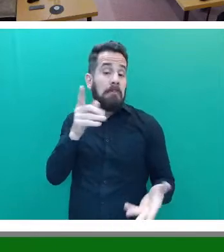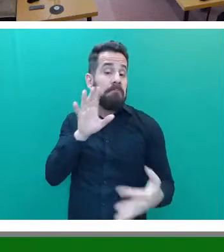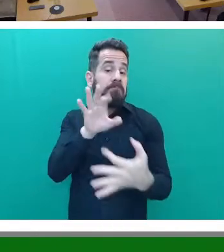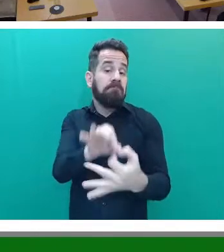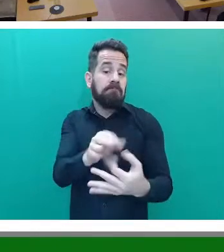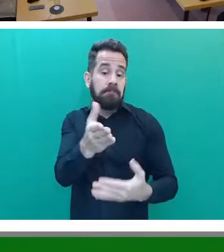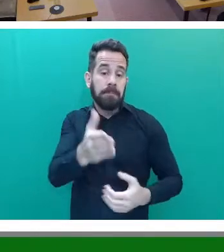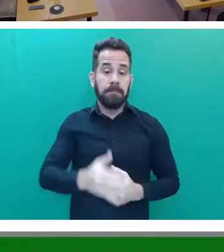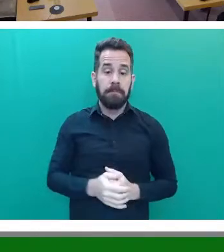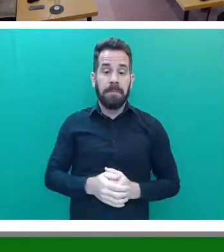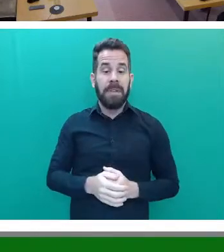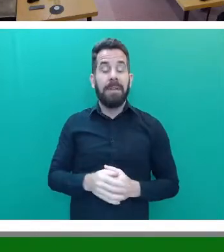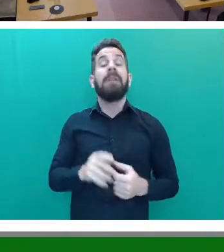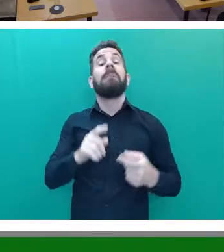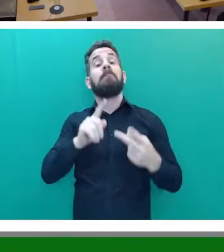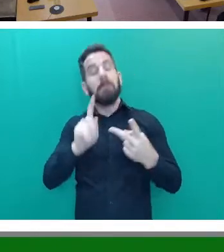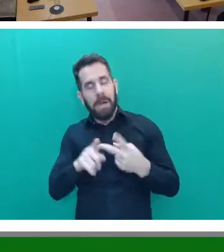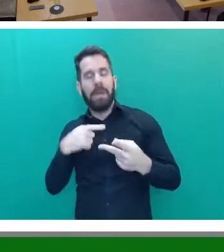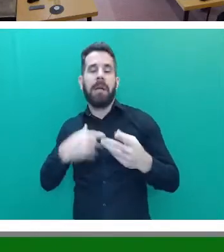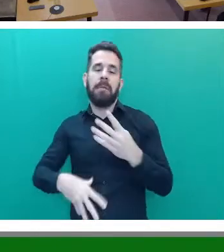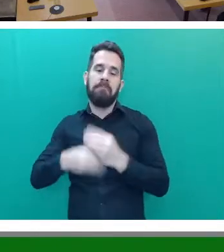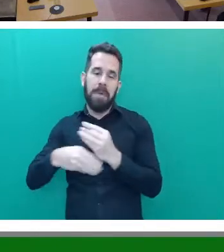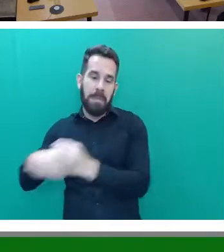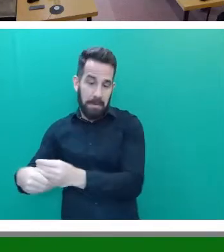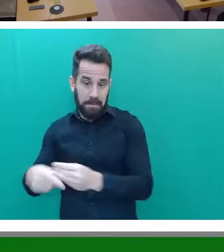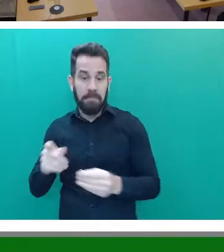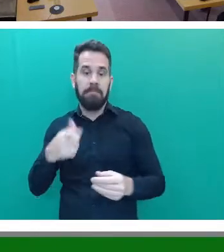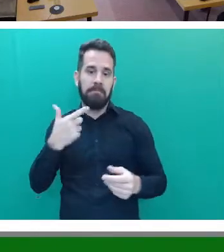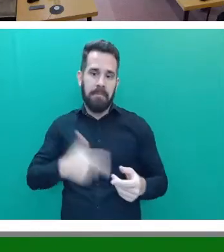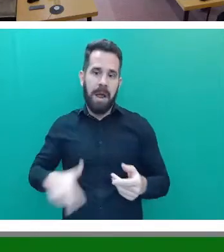E depois eu vou fazer nas outras perguntas, tá bom?